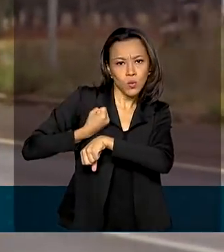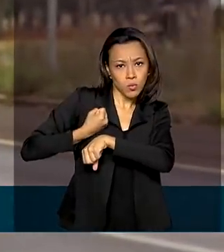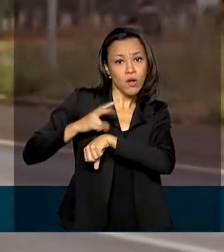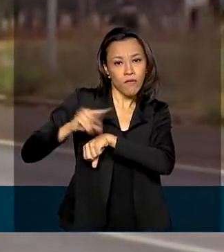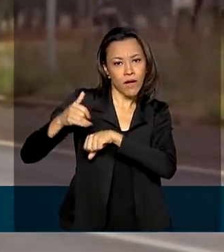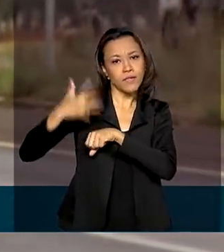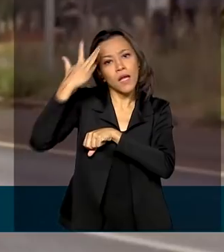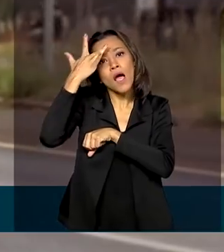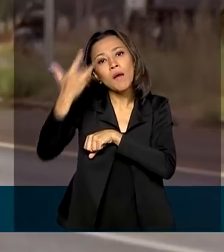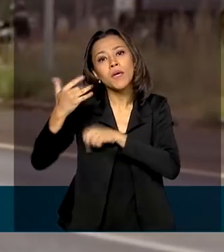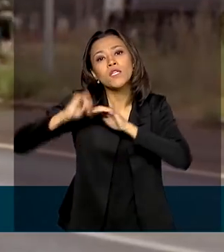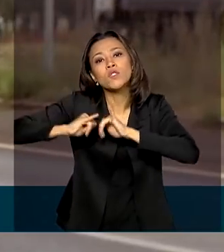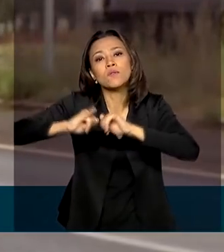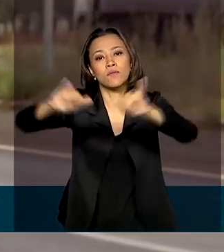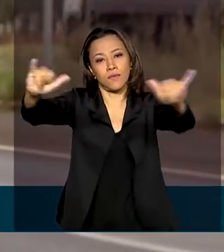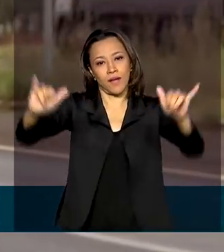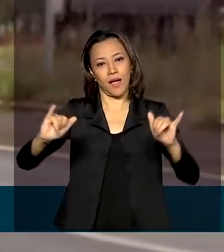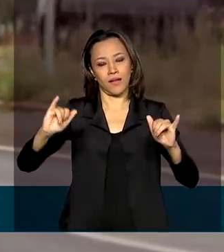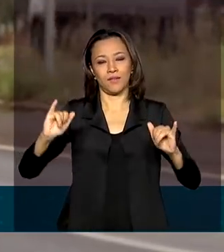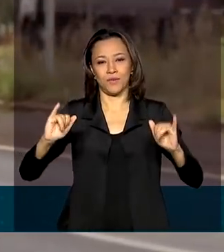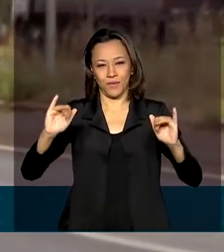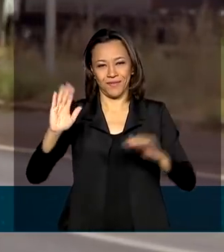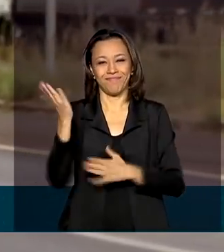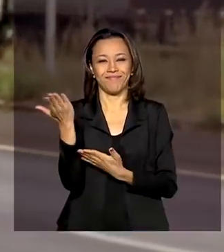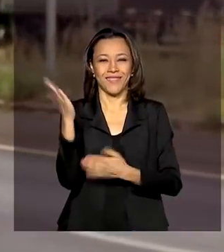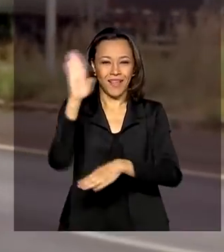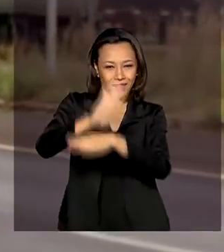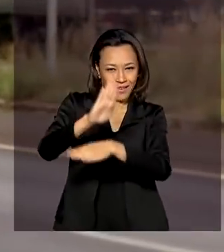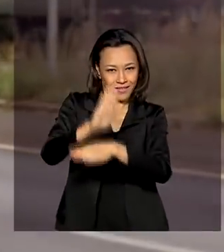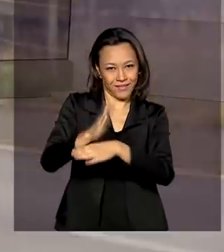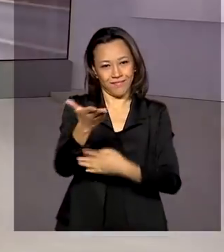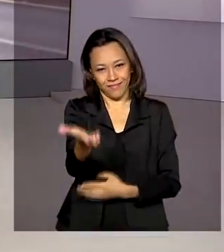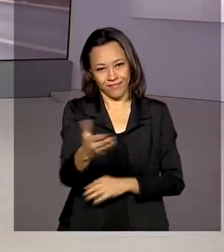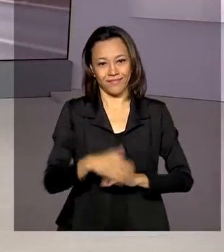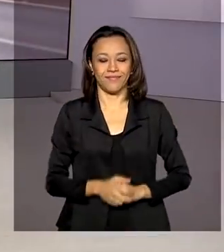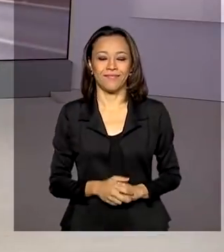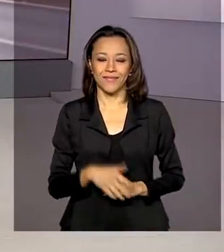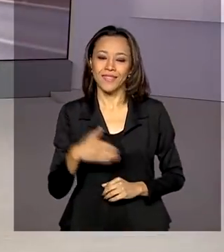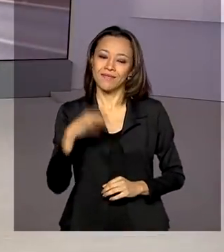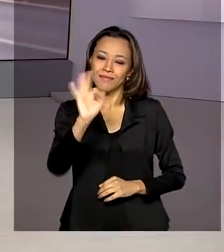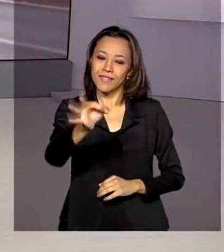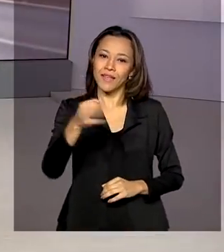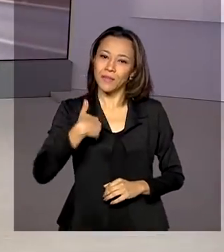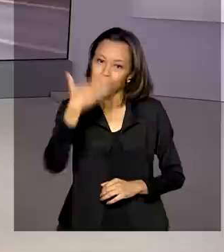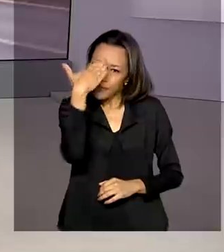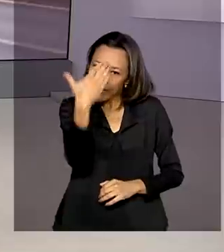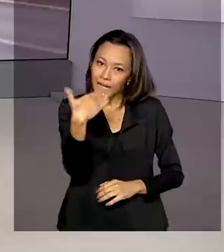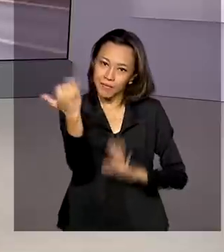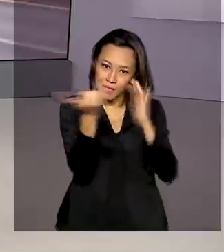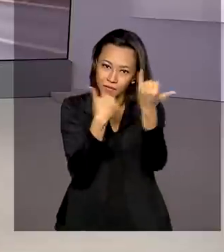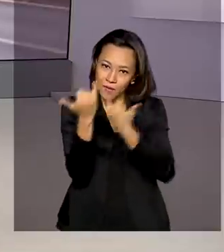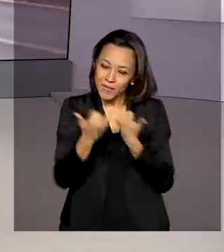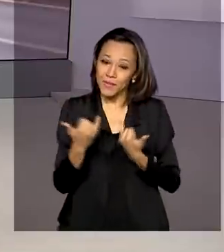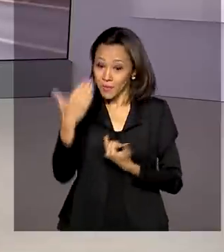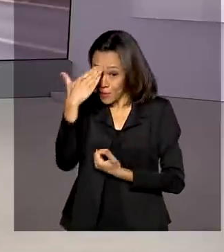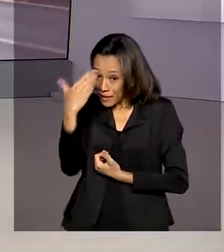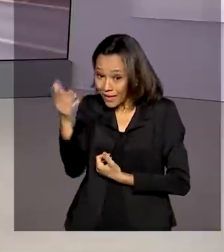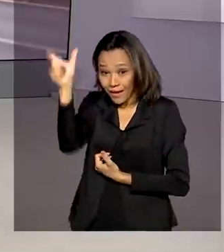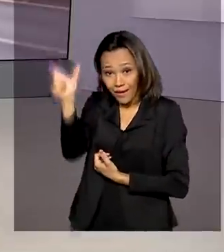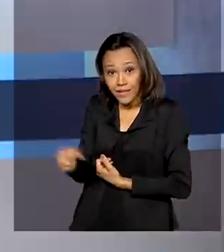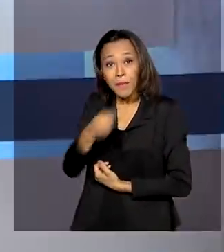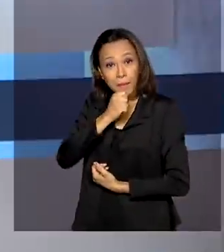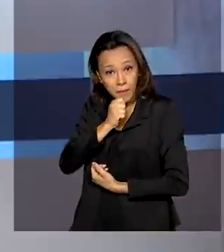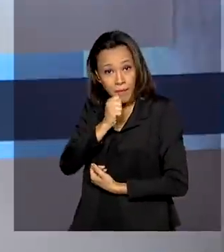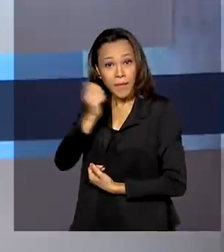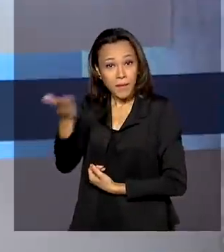divulgados amanhã, no final da tarde. Eu volto com você, Renata. Tá certo, Dani. Obrigada pelas suas informações. Obrigada também à nossa